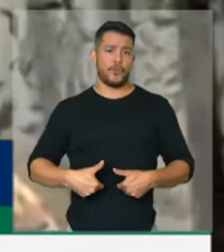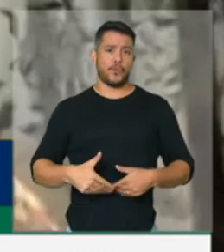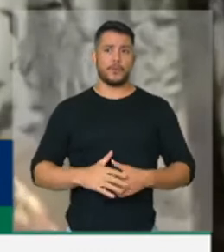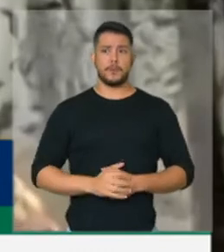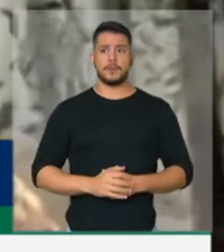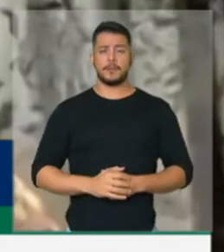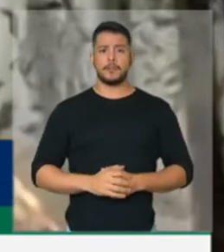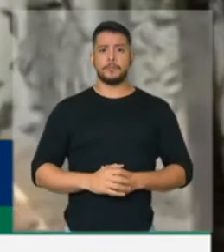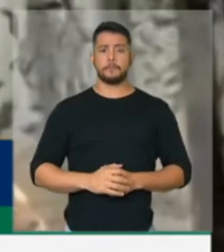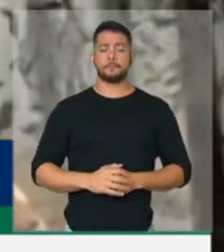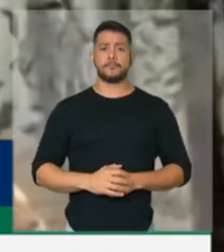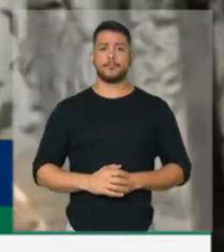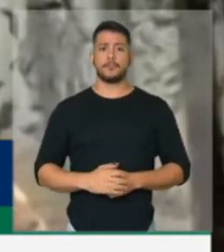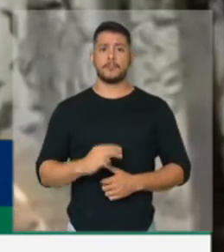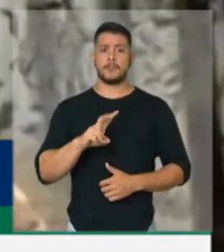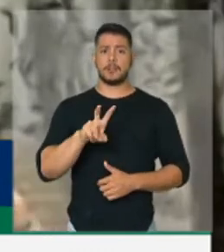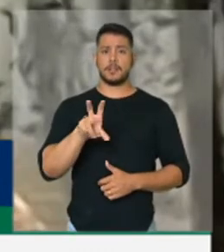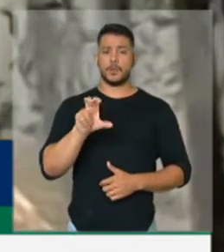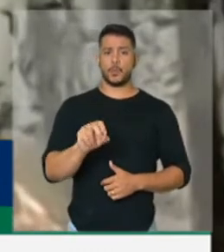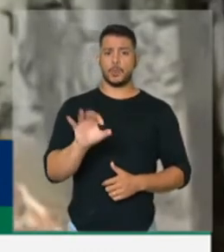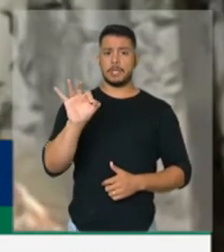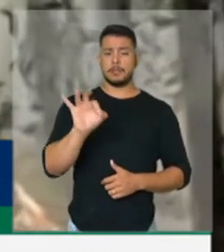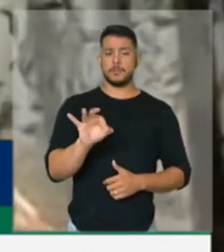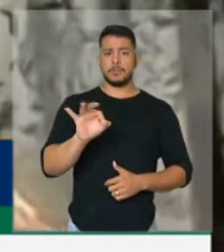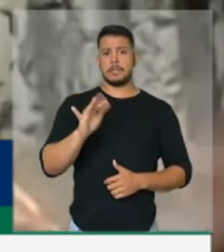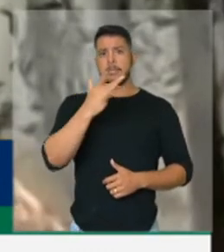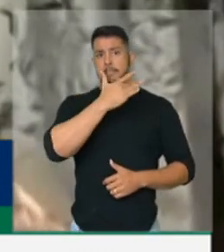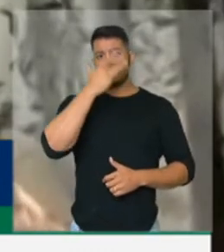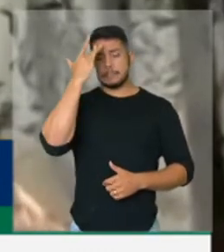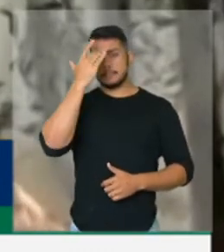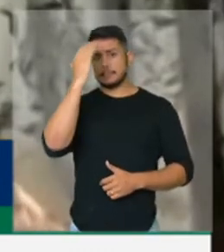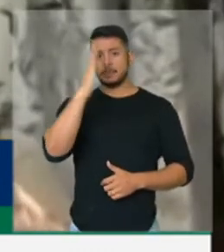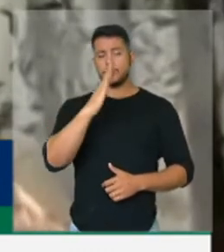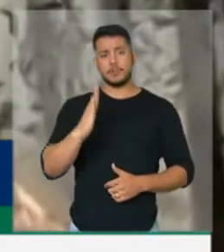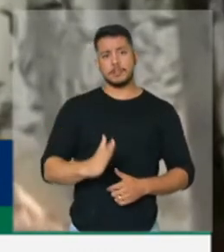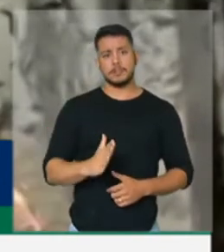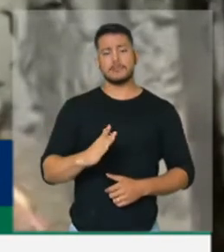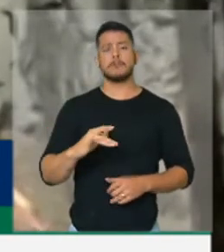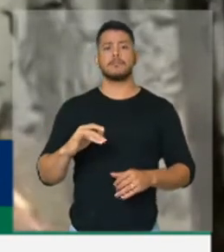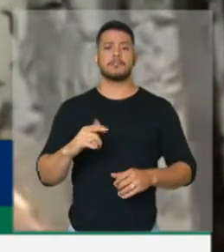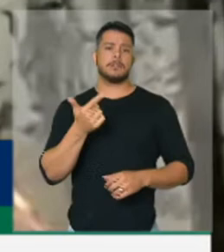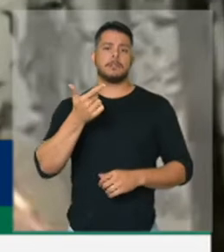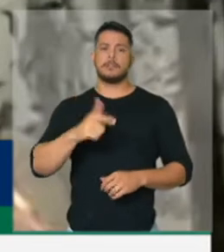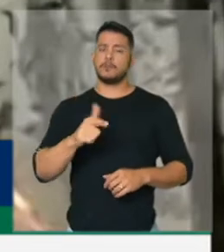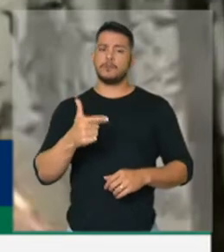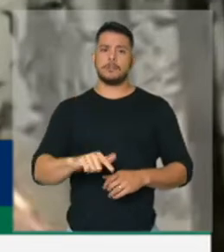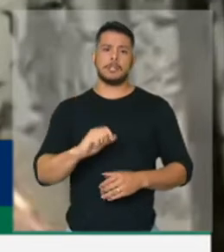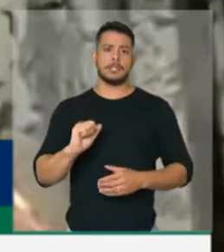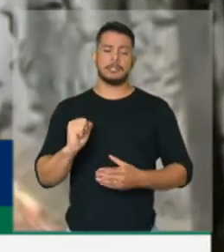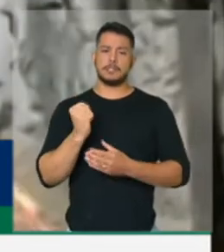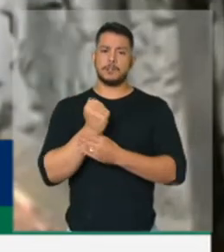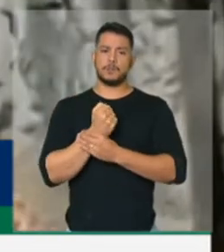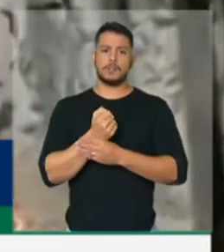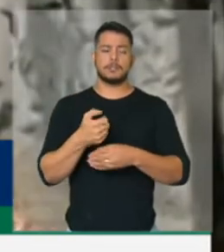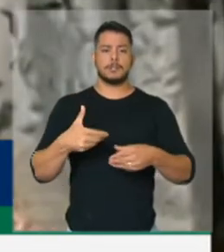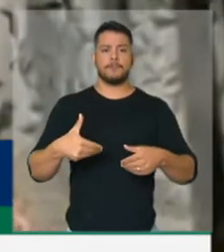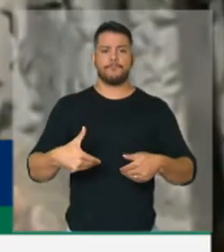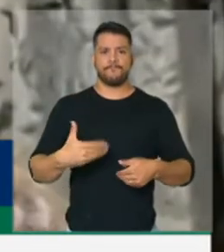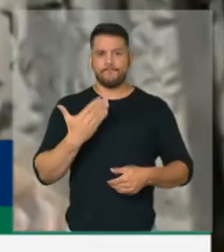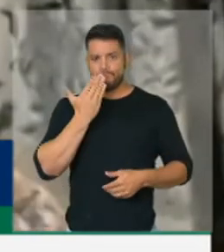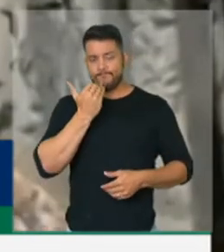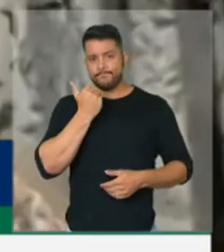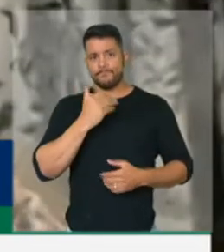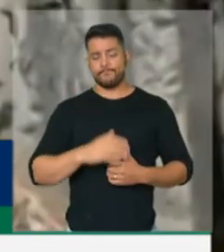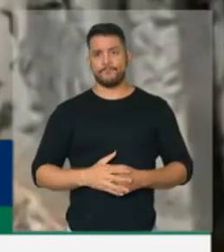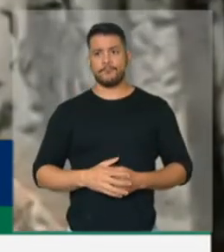que, infelizmente, estão vivendo algum nível de insegurança alimentar. Se